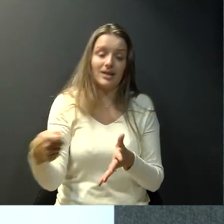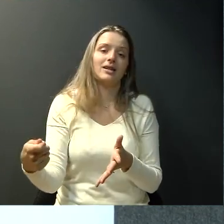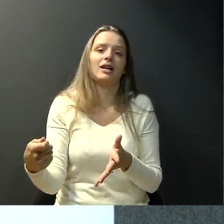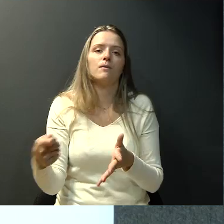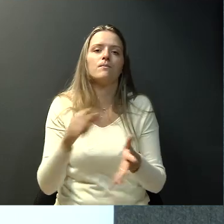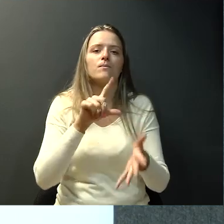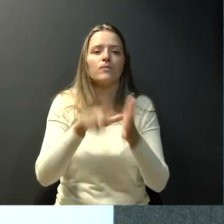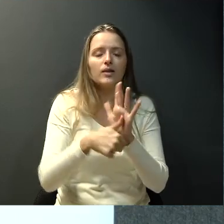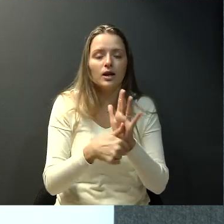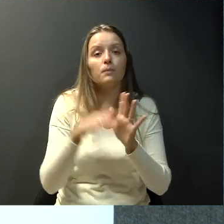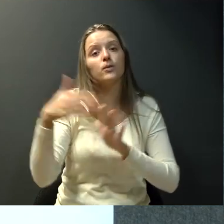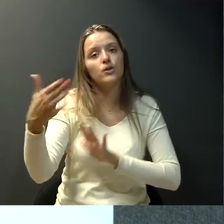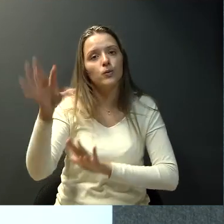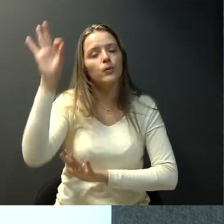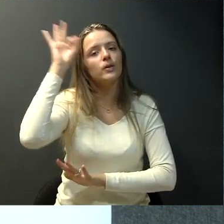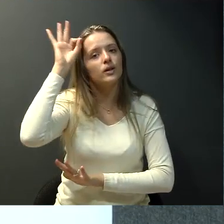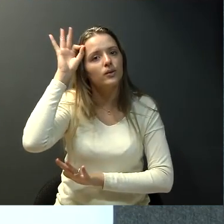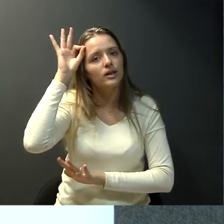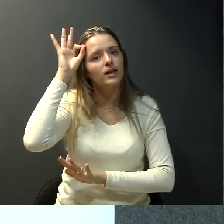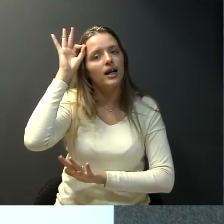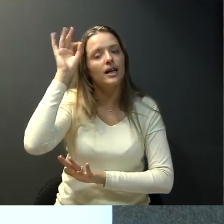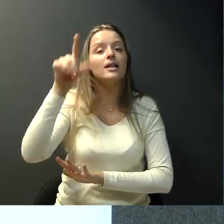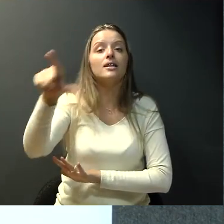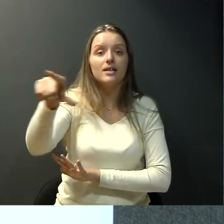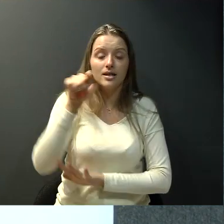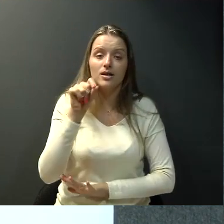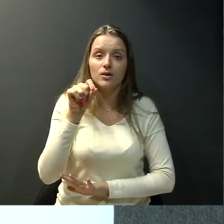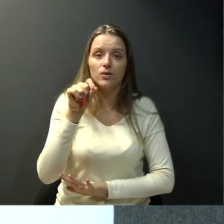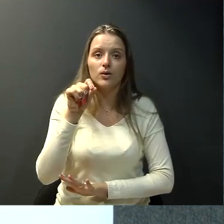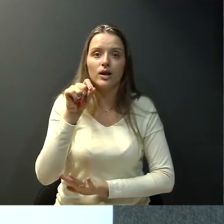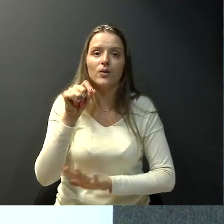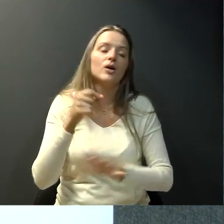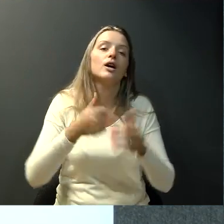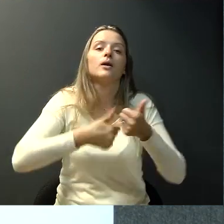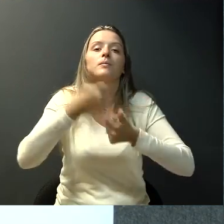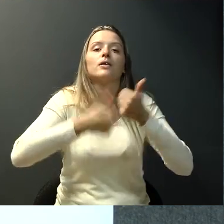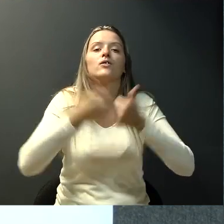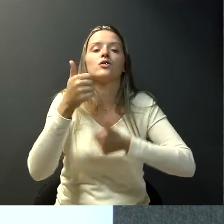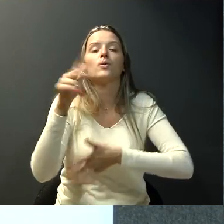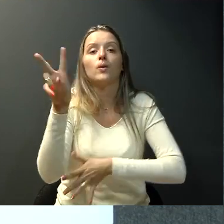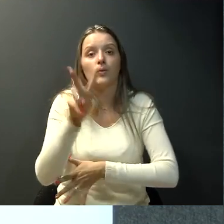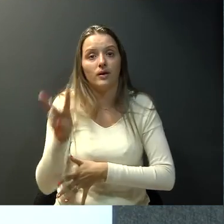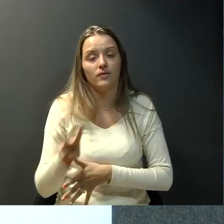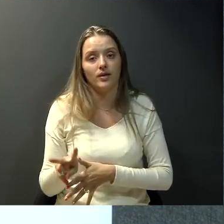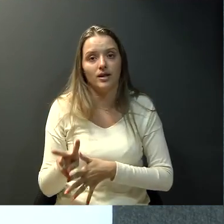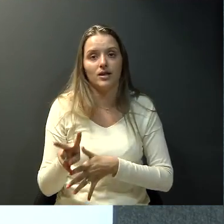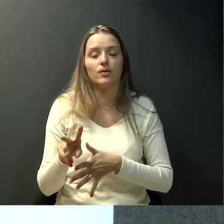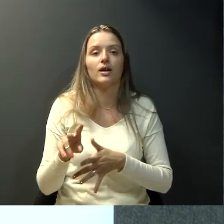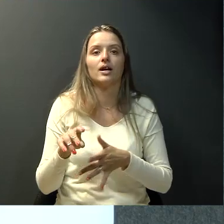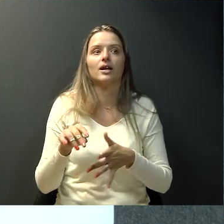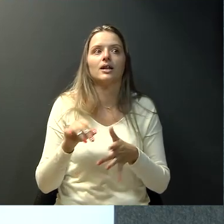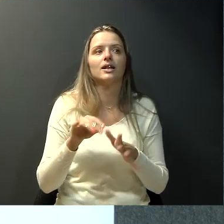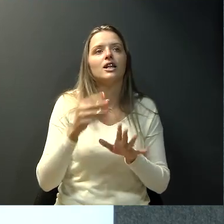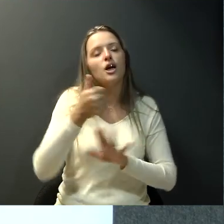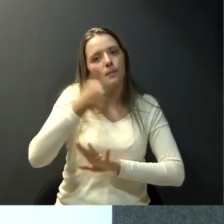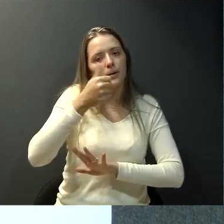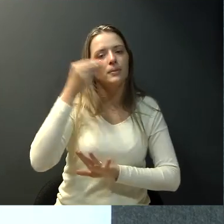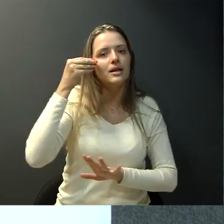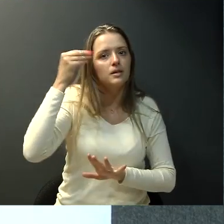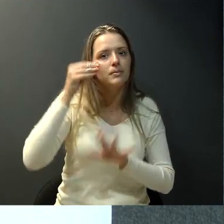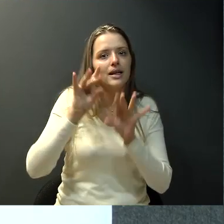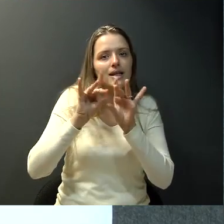Venezuela, a gente ficou 18 dias sem ver ele tinha 15 para 16 anos, então foi a primeira experiência longe, né? Mas a